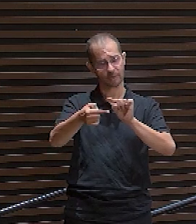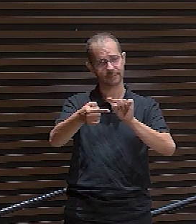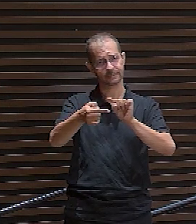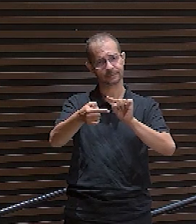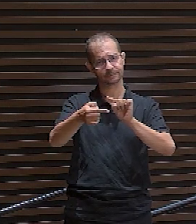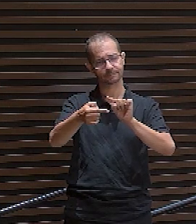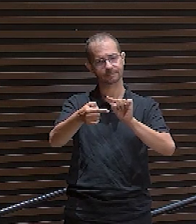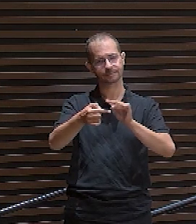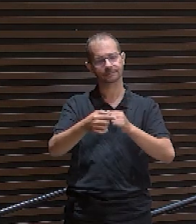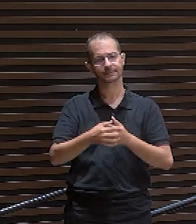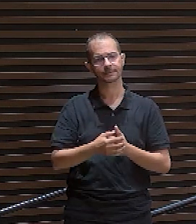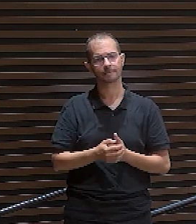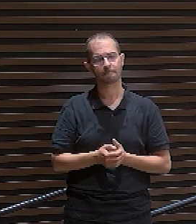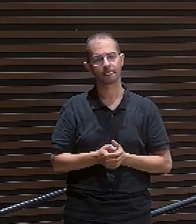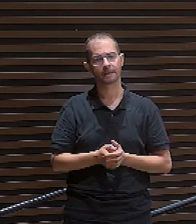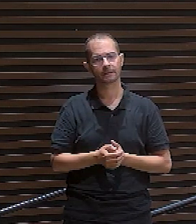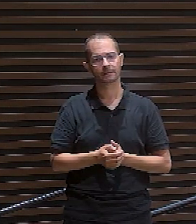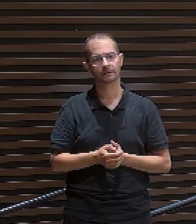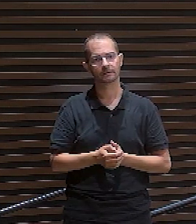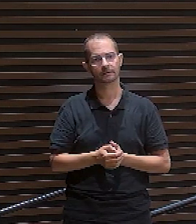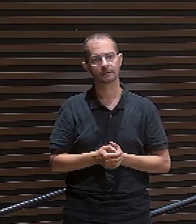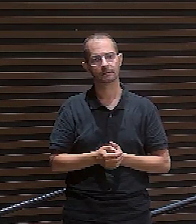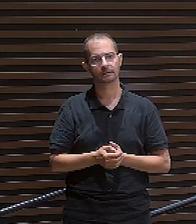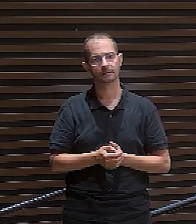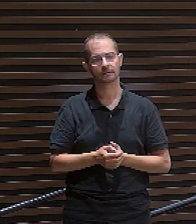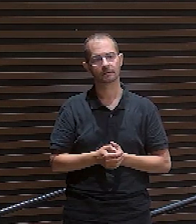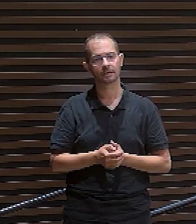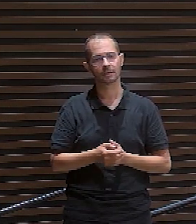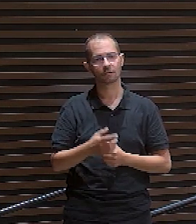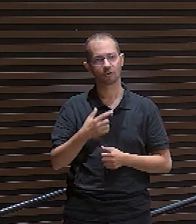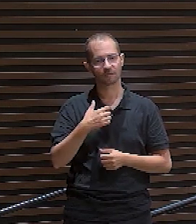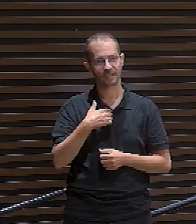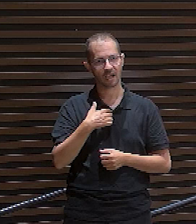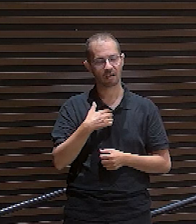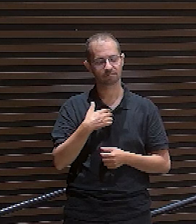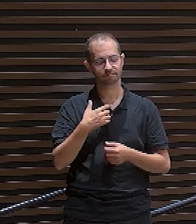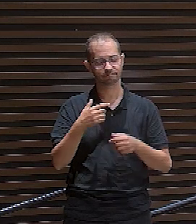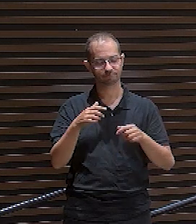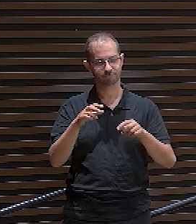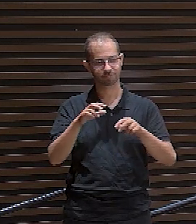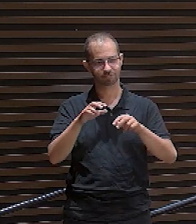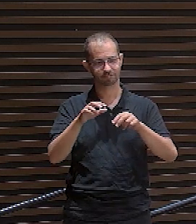Depois eu vou ficar lá no mato,